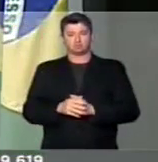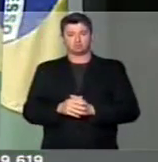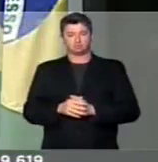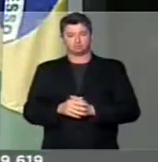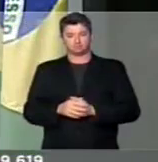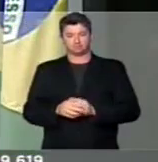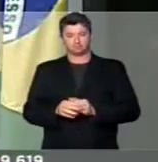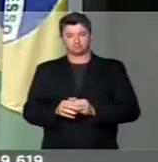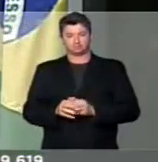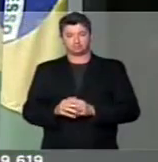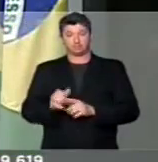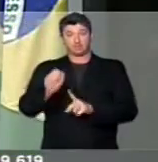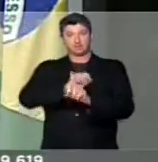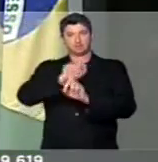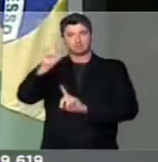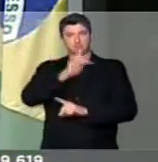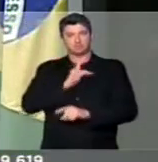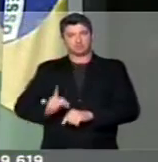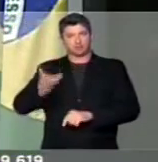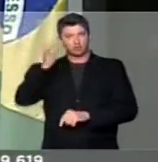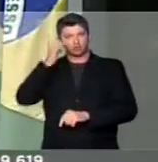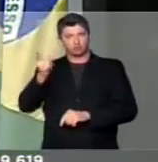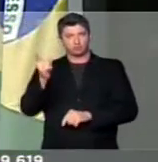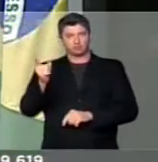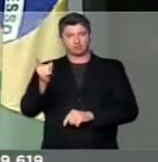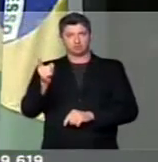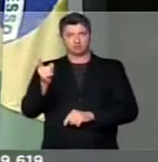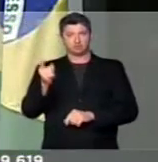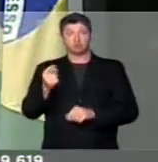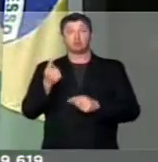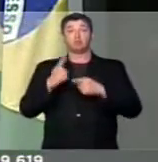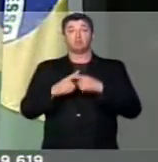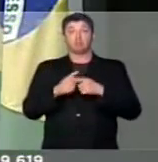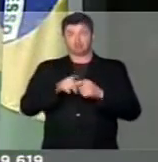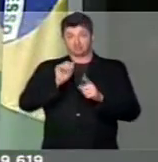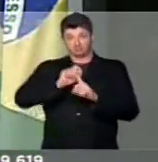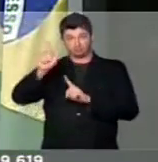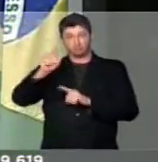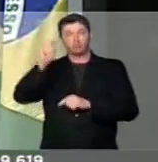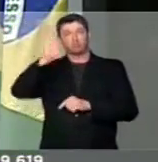o impeachment da Dilma, para que o país possa prosperar.